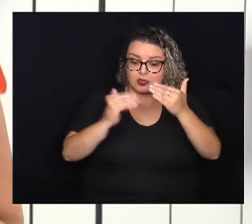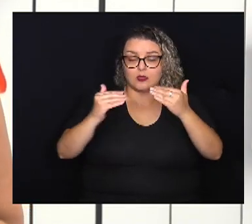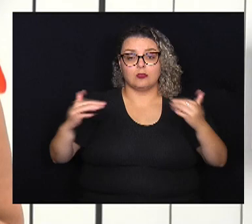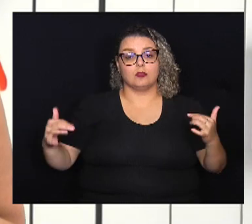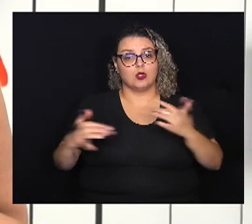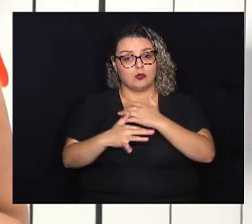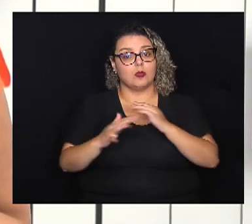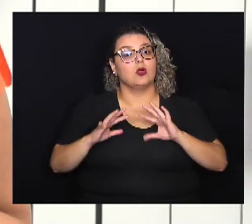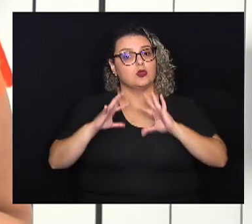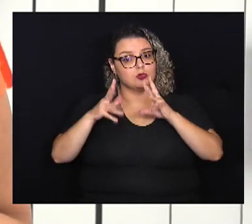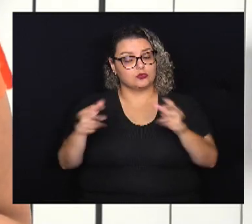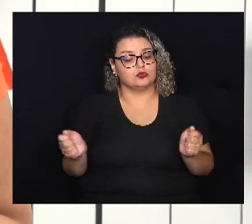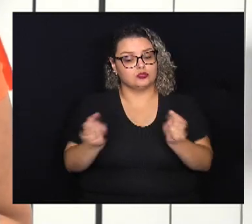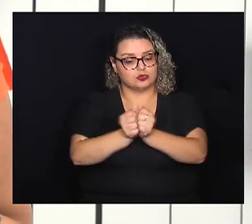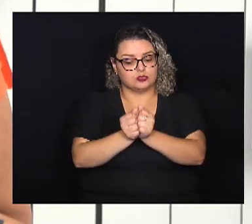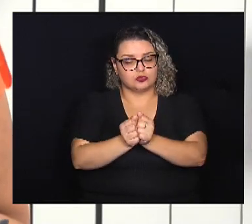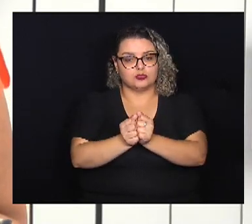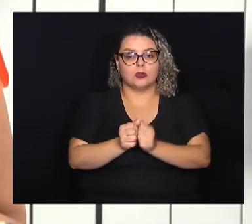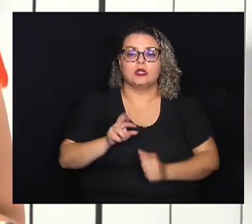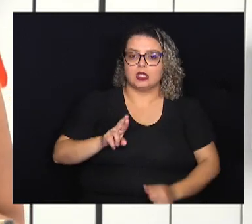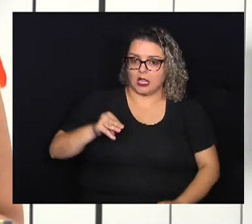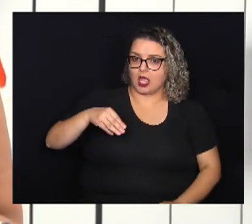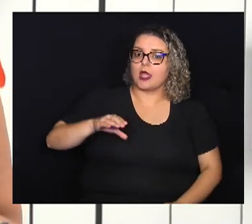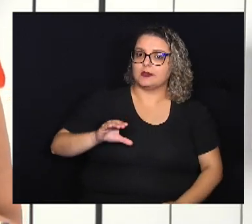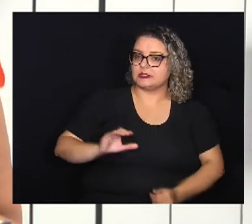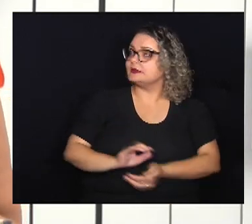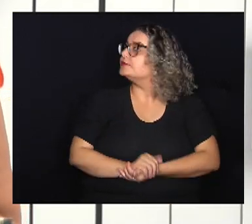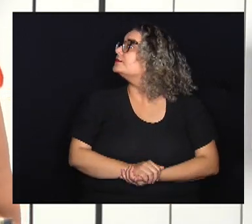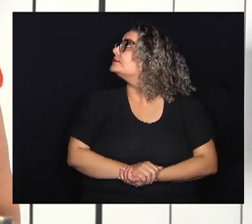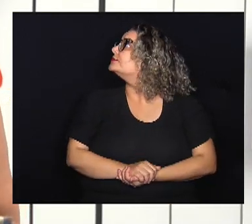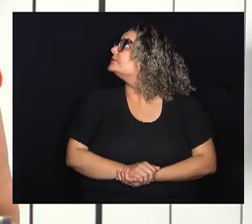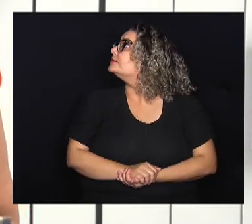integrado da região metropolitana de Campinas.